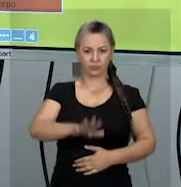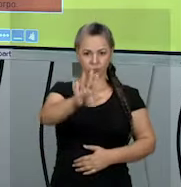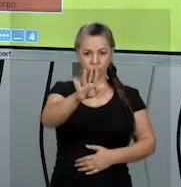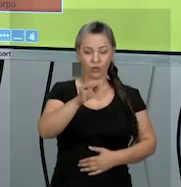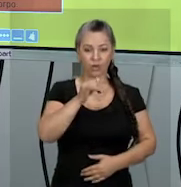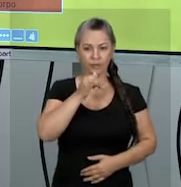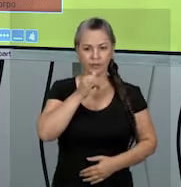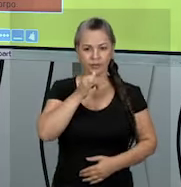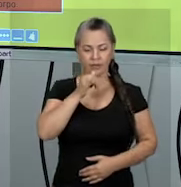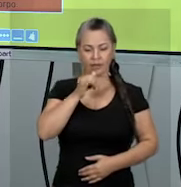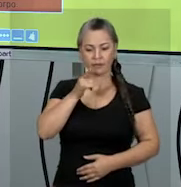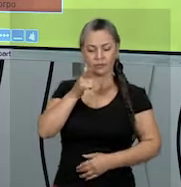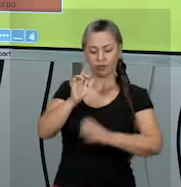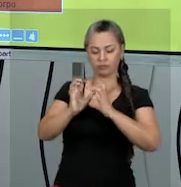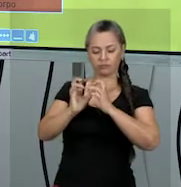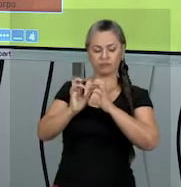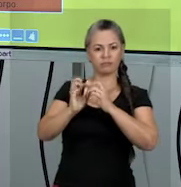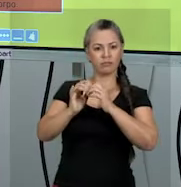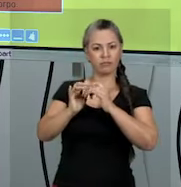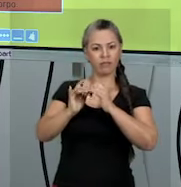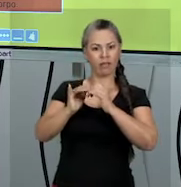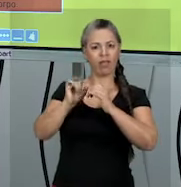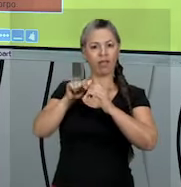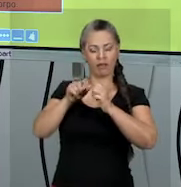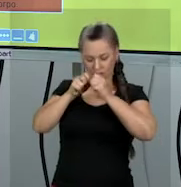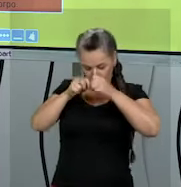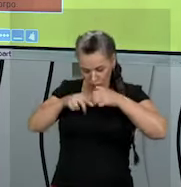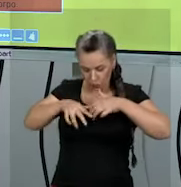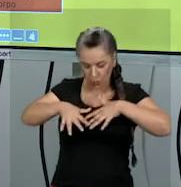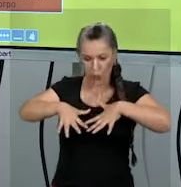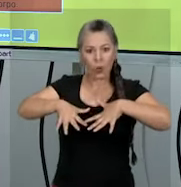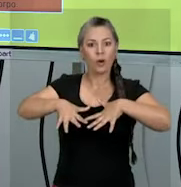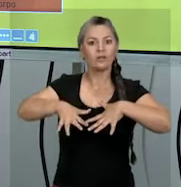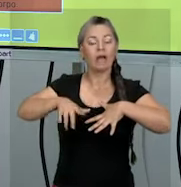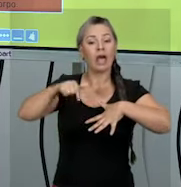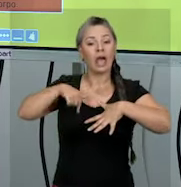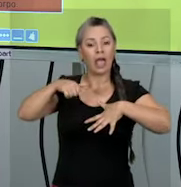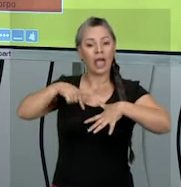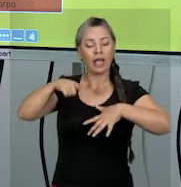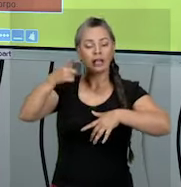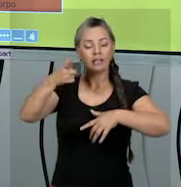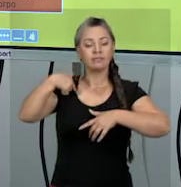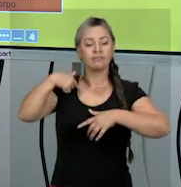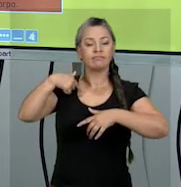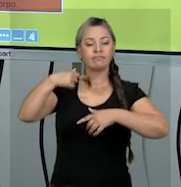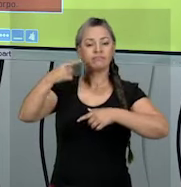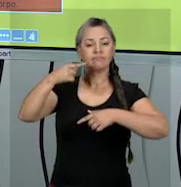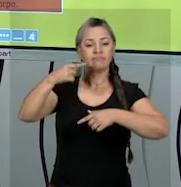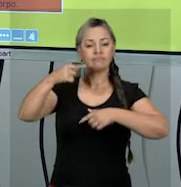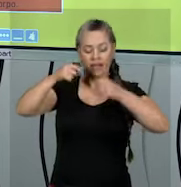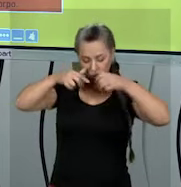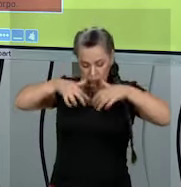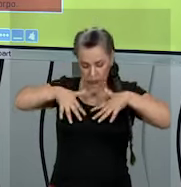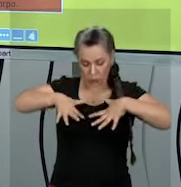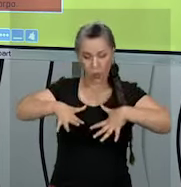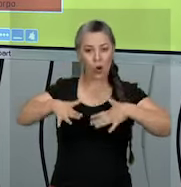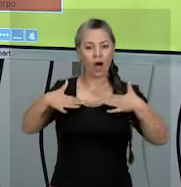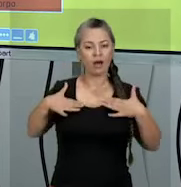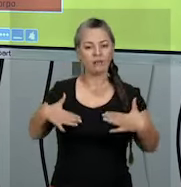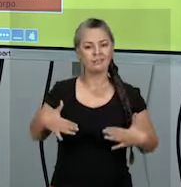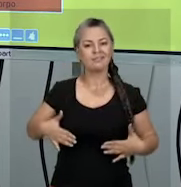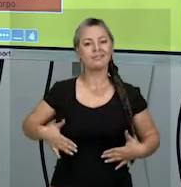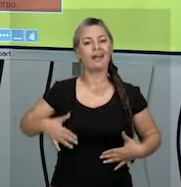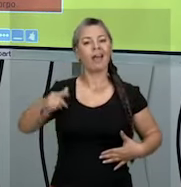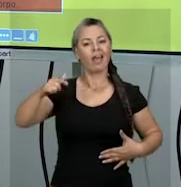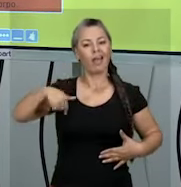sistema nervoso, ele vai coordenar todo o nosso sistema, todo o funcionamento do nosso corpo é